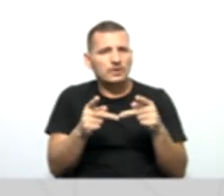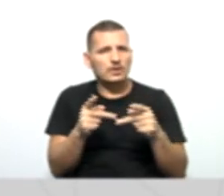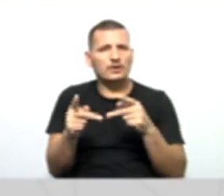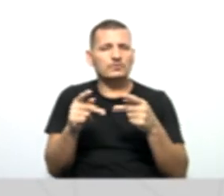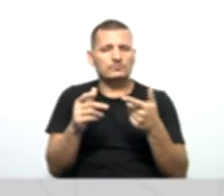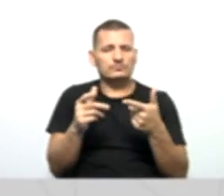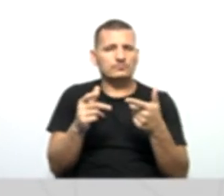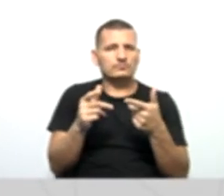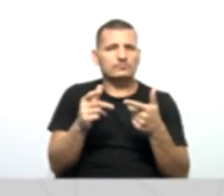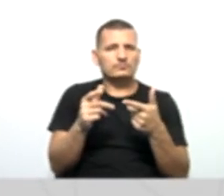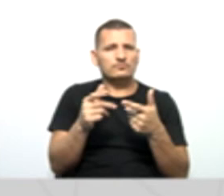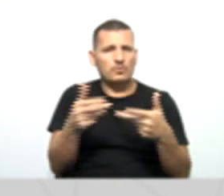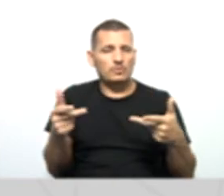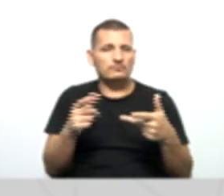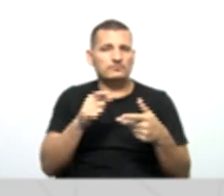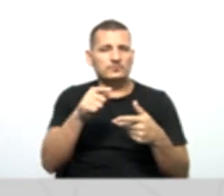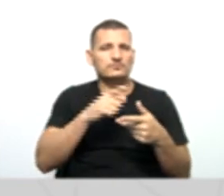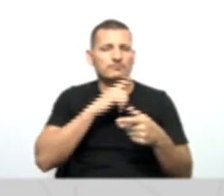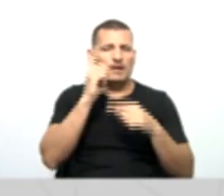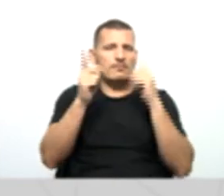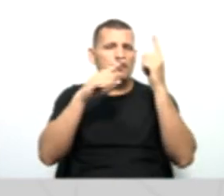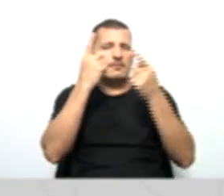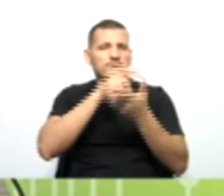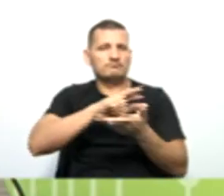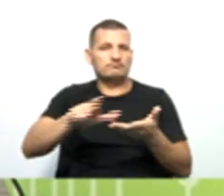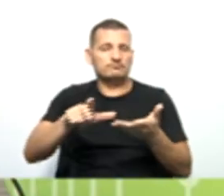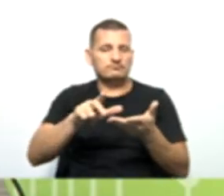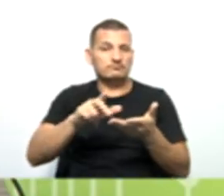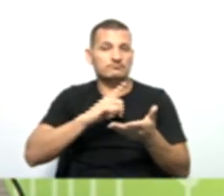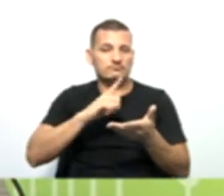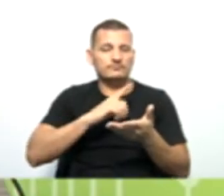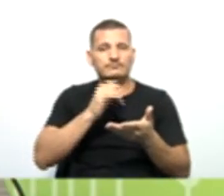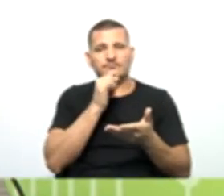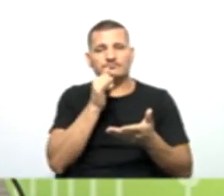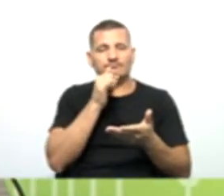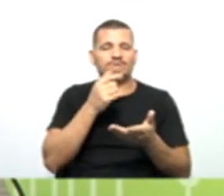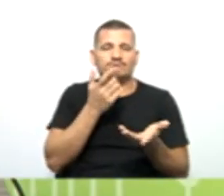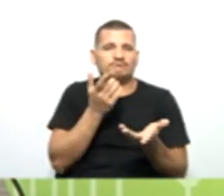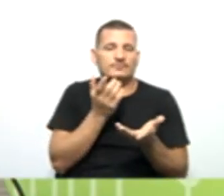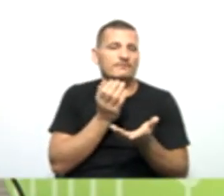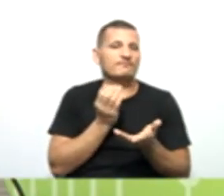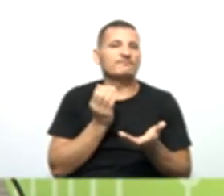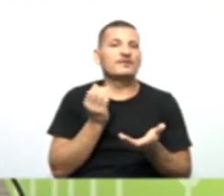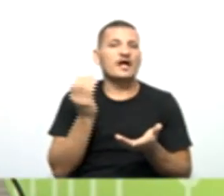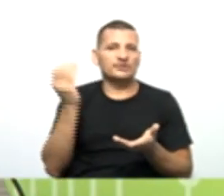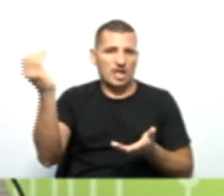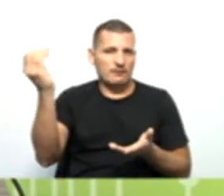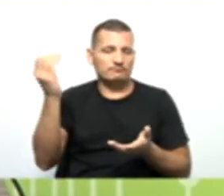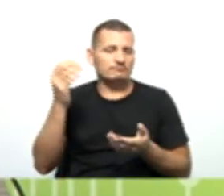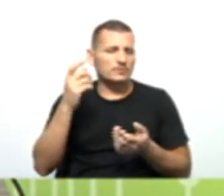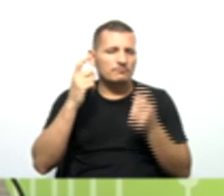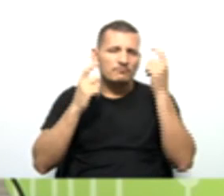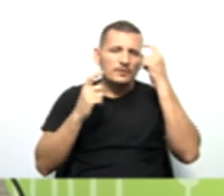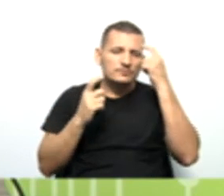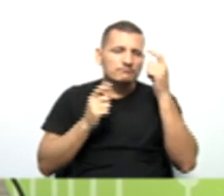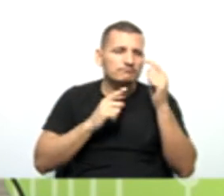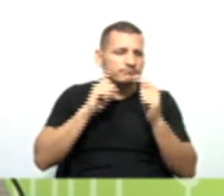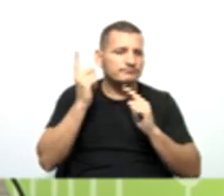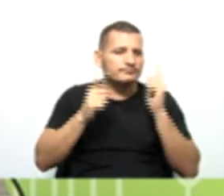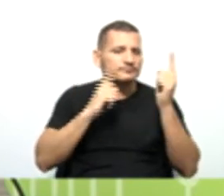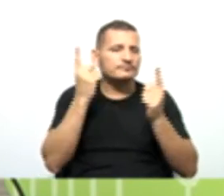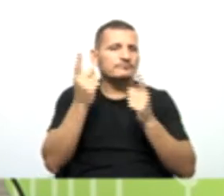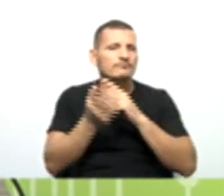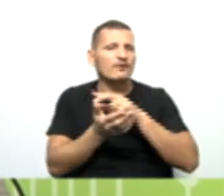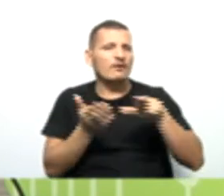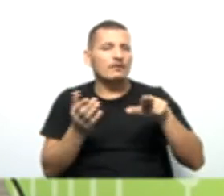você tem uma chuva de ideias, certo? A gente vai planejar uma viagem, então a gente começa a ter várias ideias.